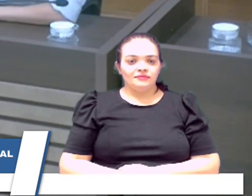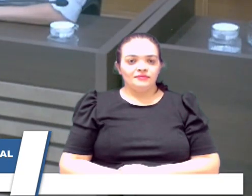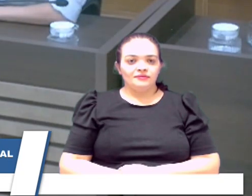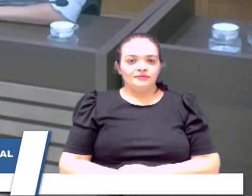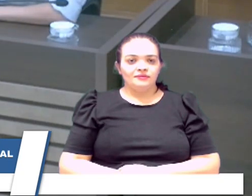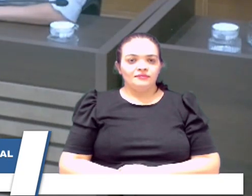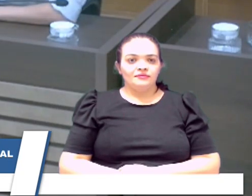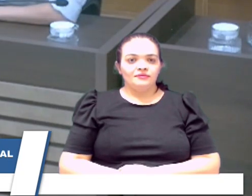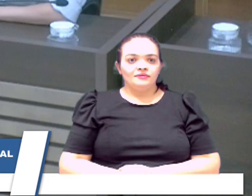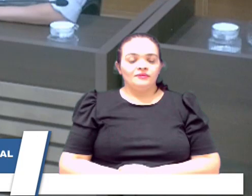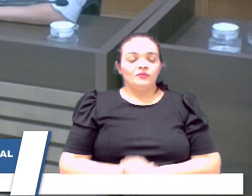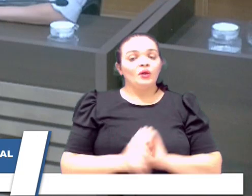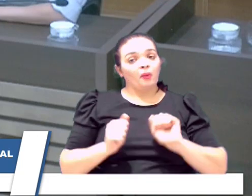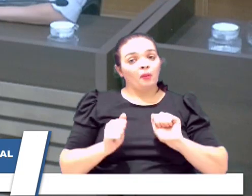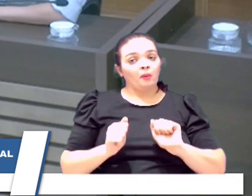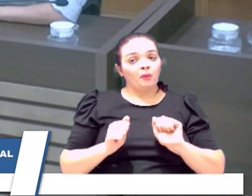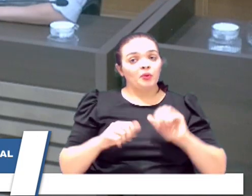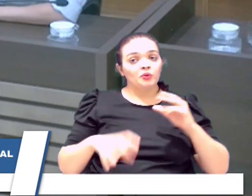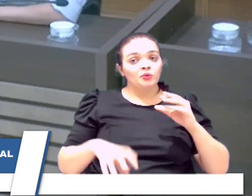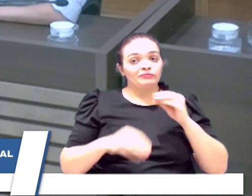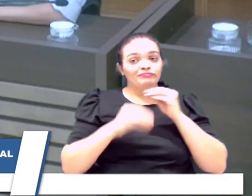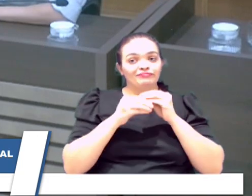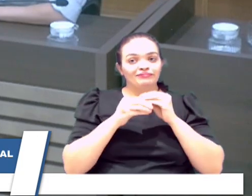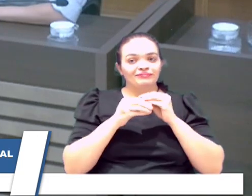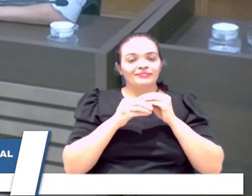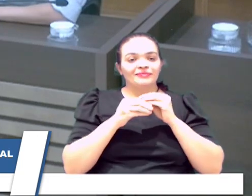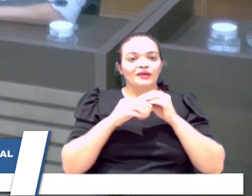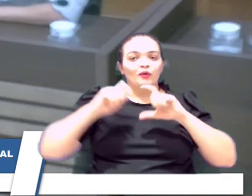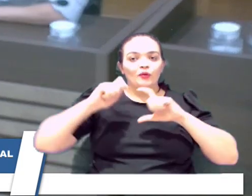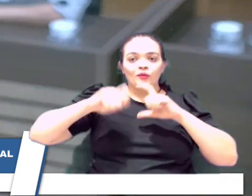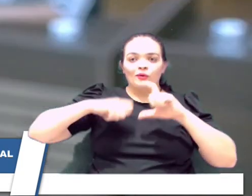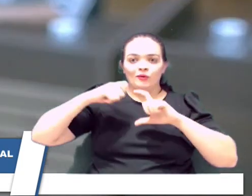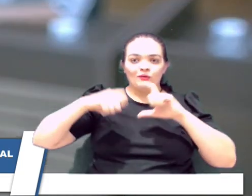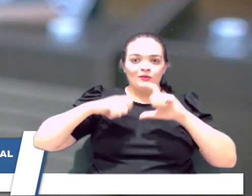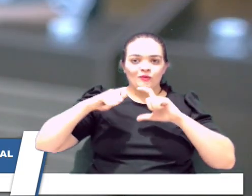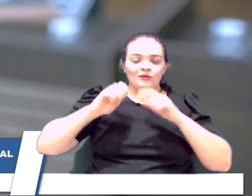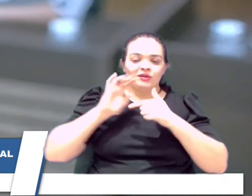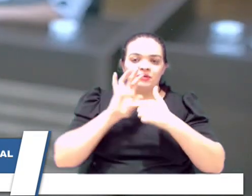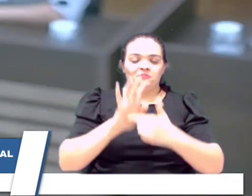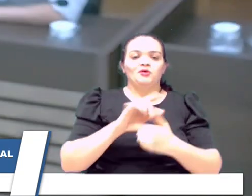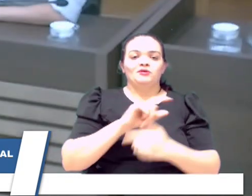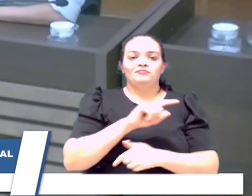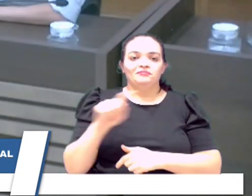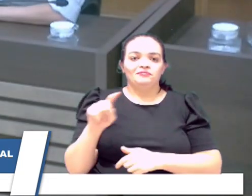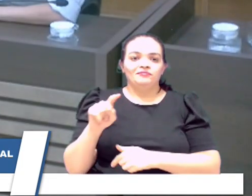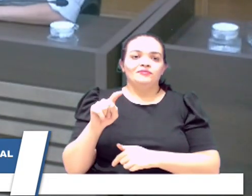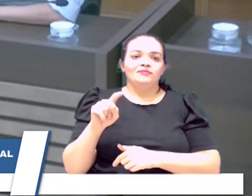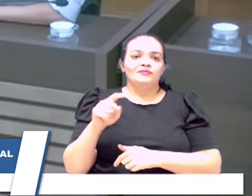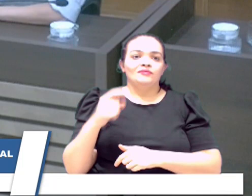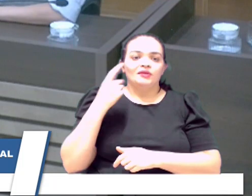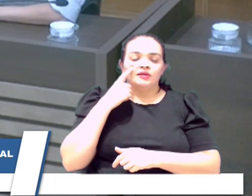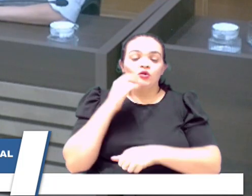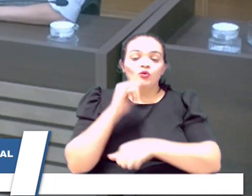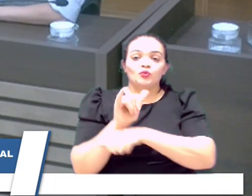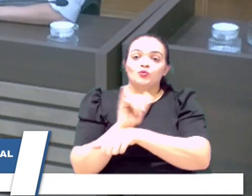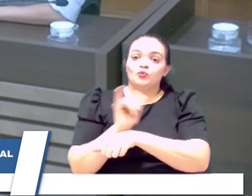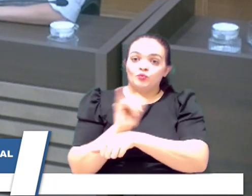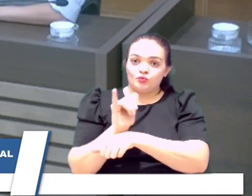Se eu puder só complementar, o vídeo que a gente vai passar agora tá no nosso canal do YouTube,